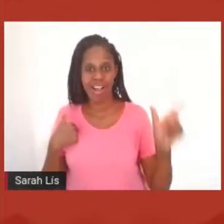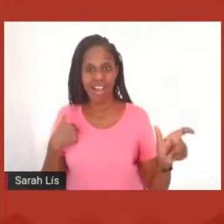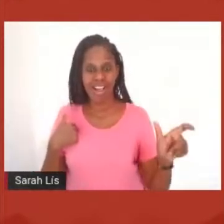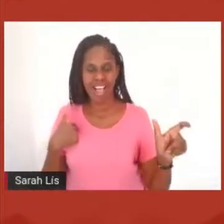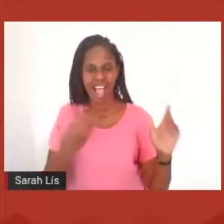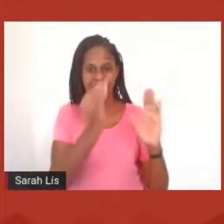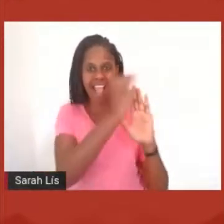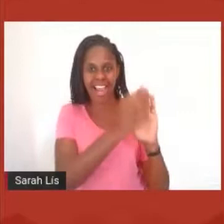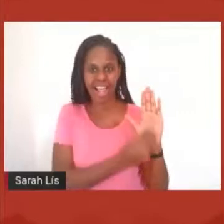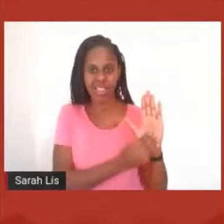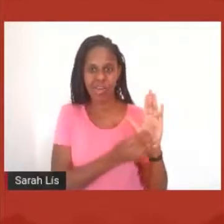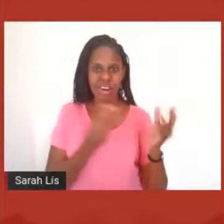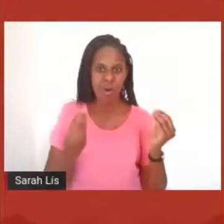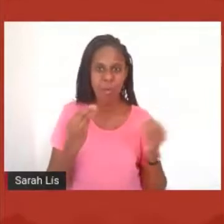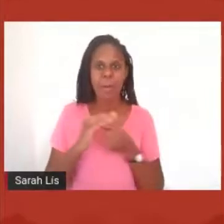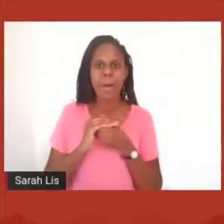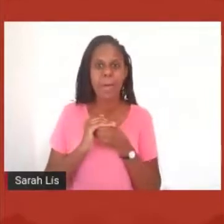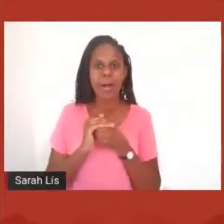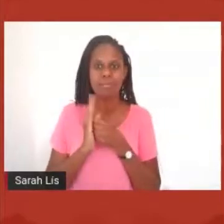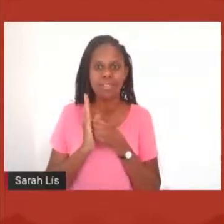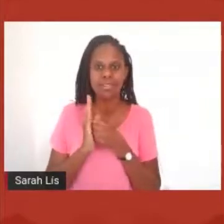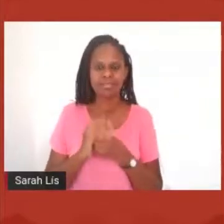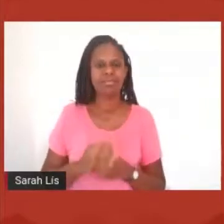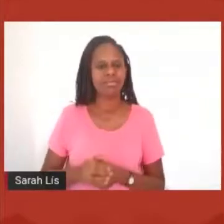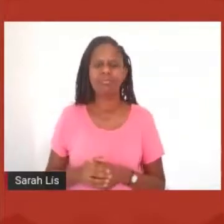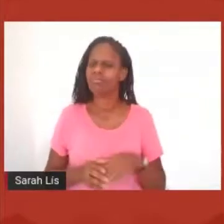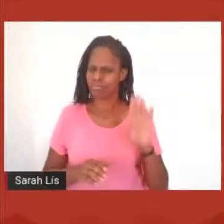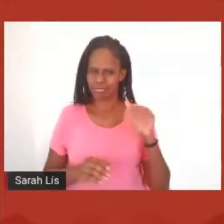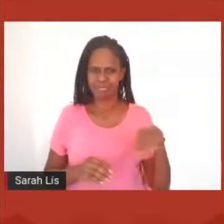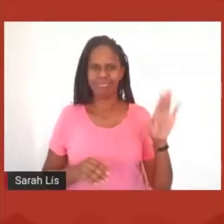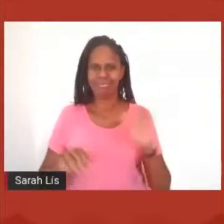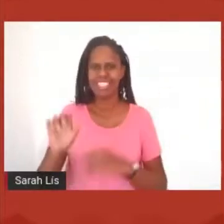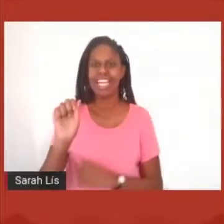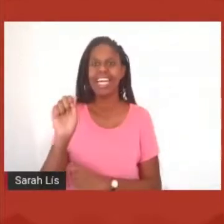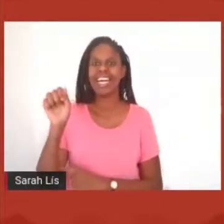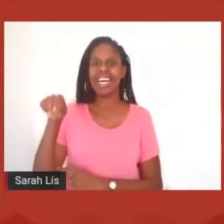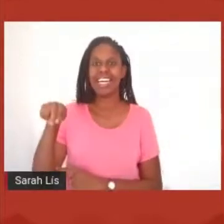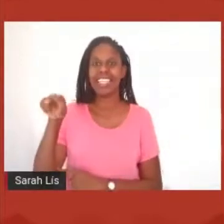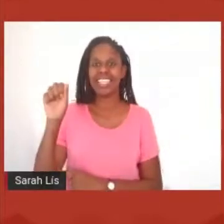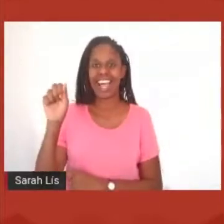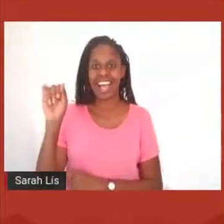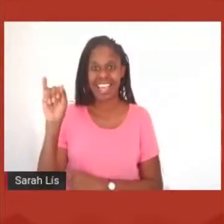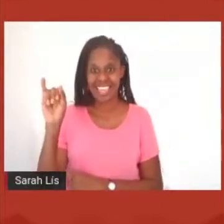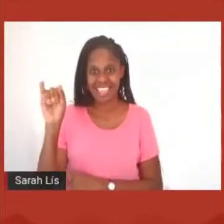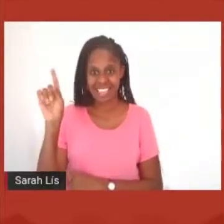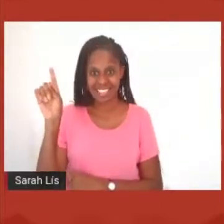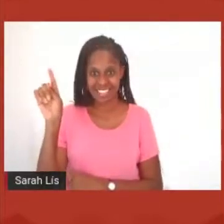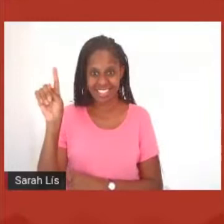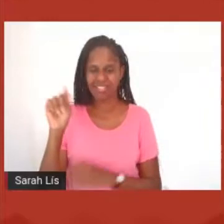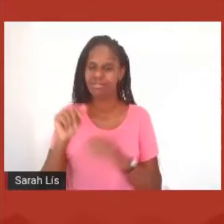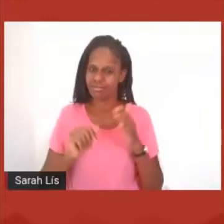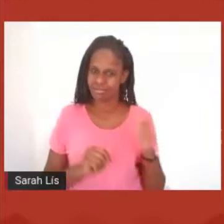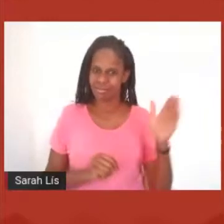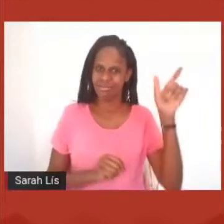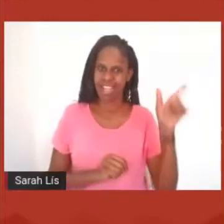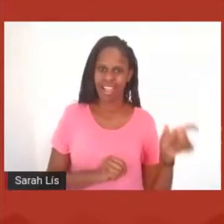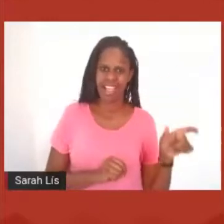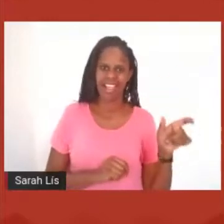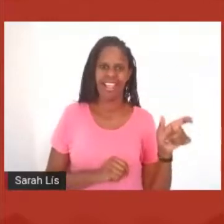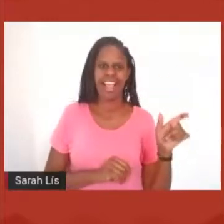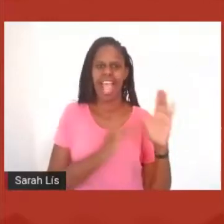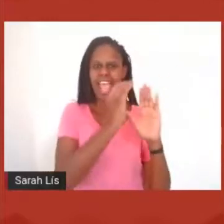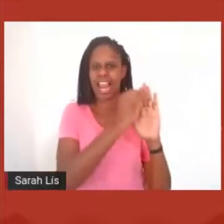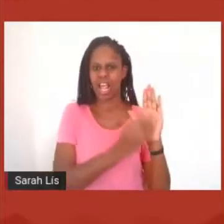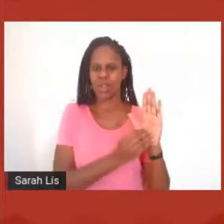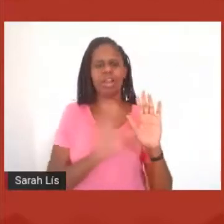Seu microfone está mudo. Desculpa, pode ser você, Anaí. Vai lá. Tá bom. A gente não precisa ficar preocupado, porque a